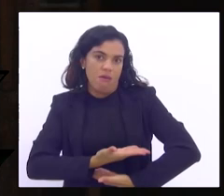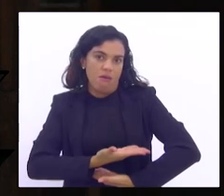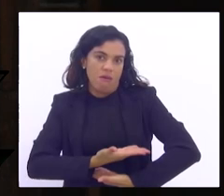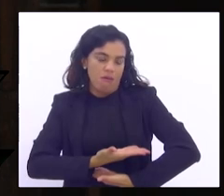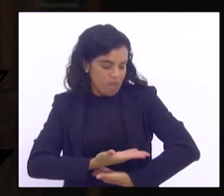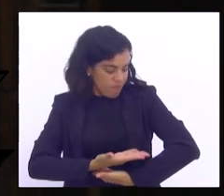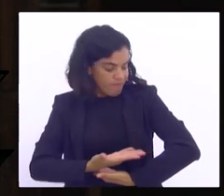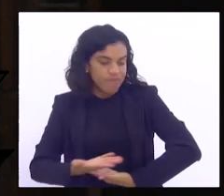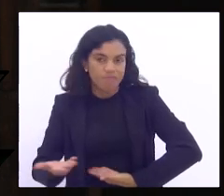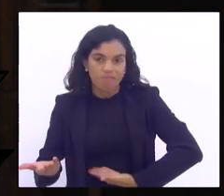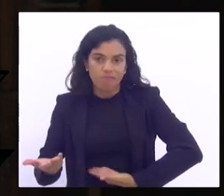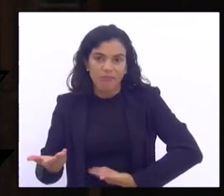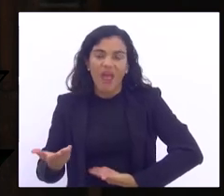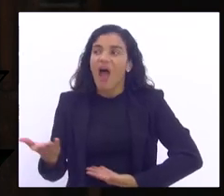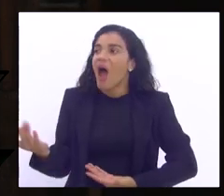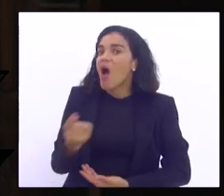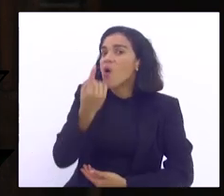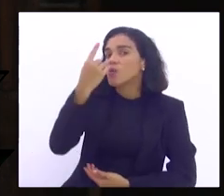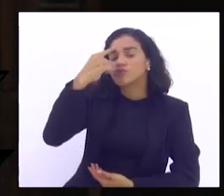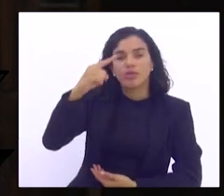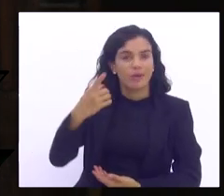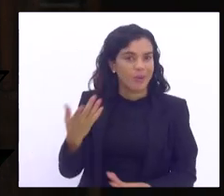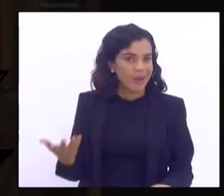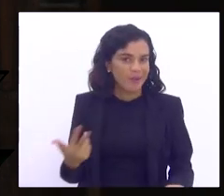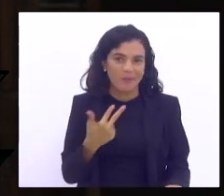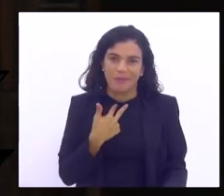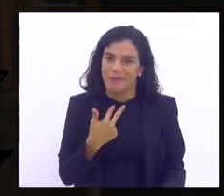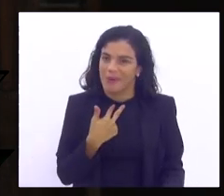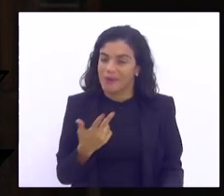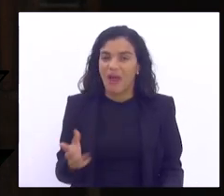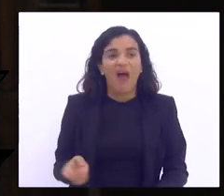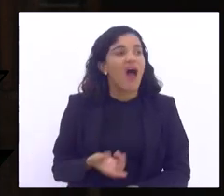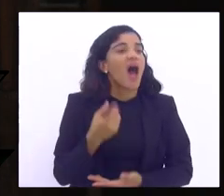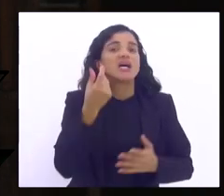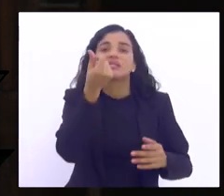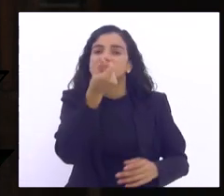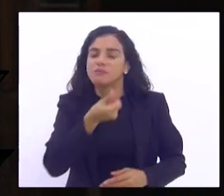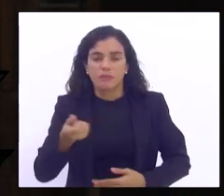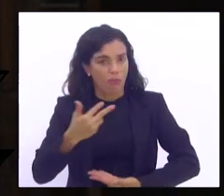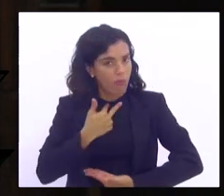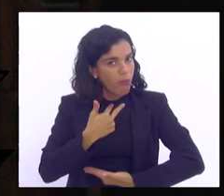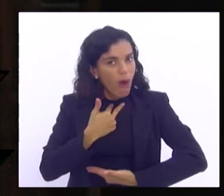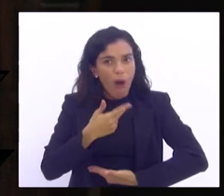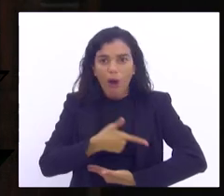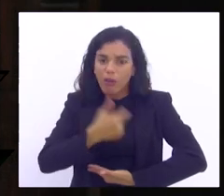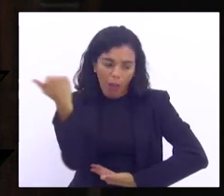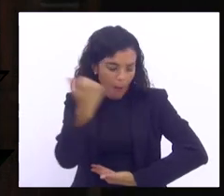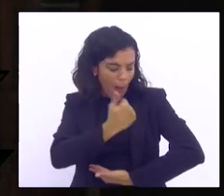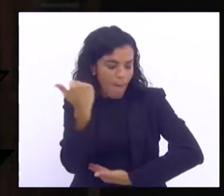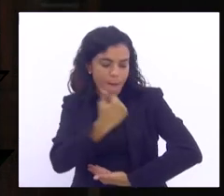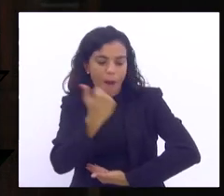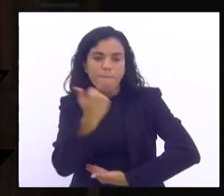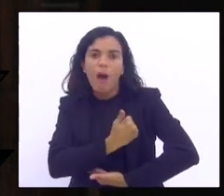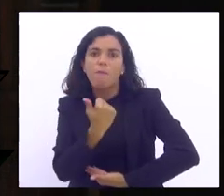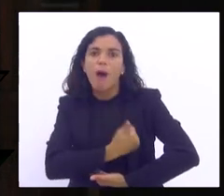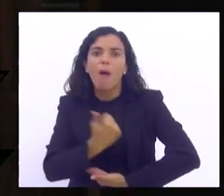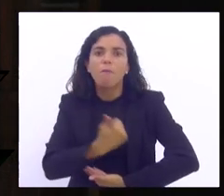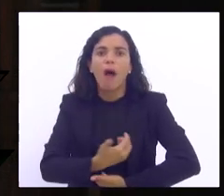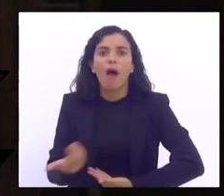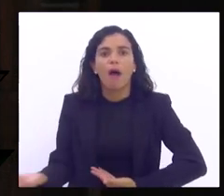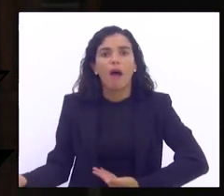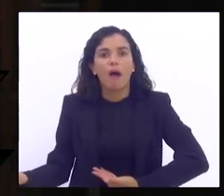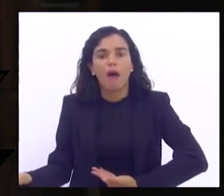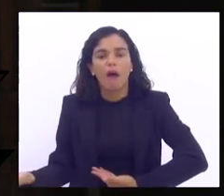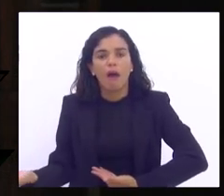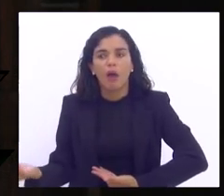berço. Ah, mas só tem um dia. Não pode. Ah, mas tem 6 meses. Não pode. É um assassinato.